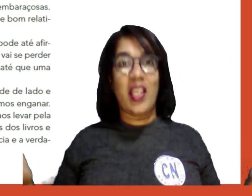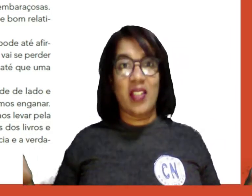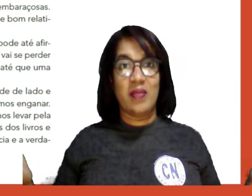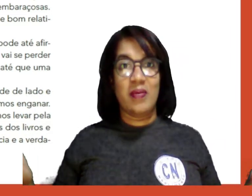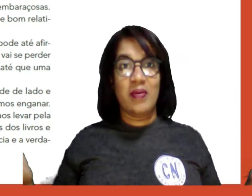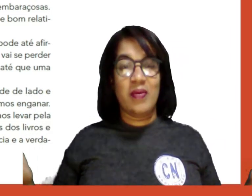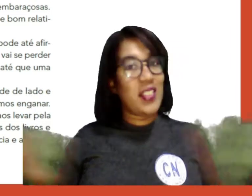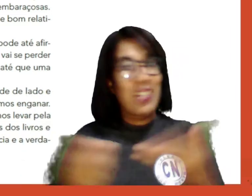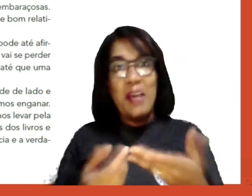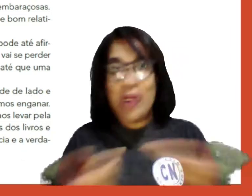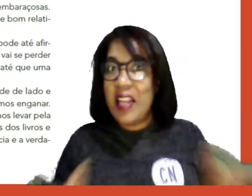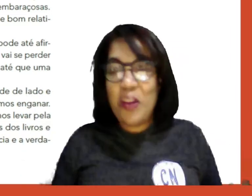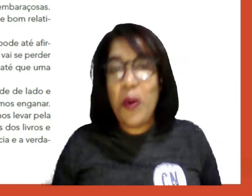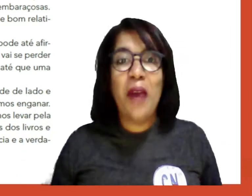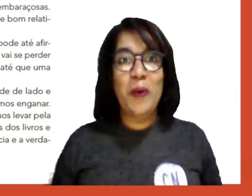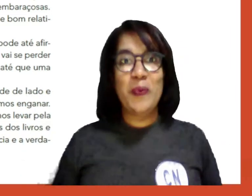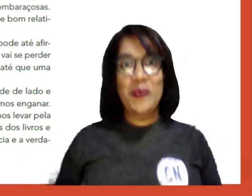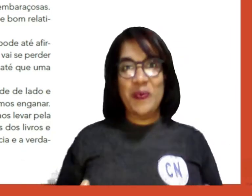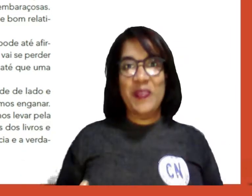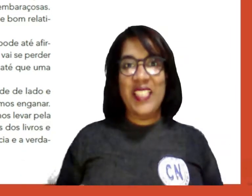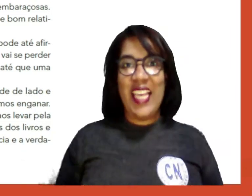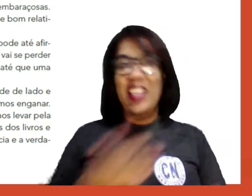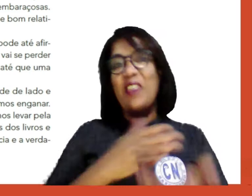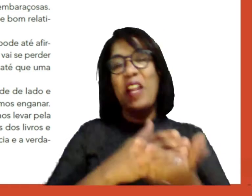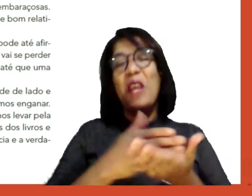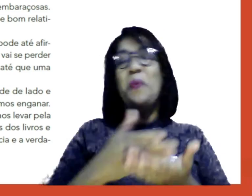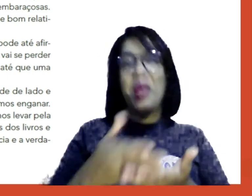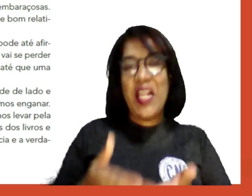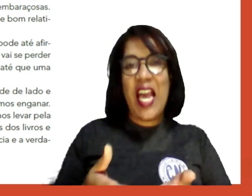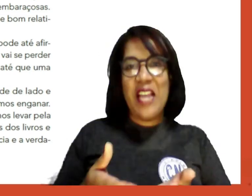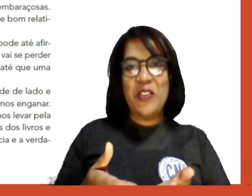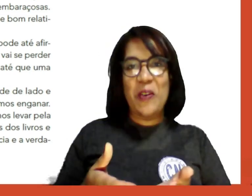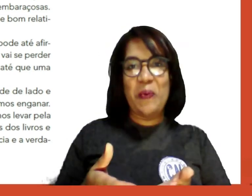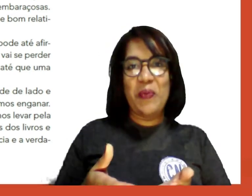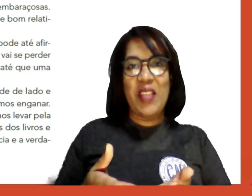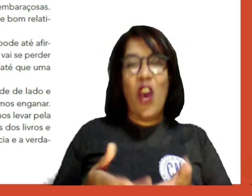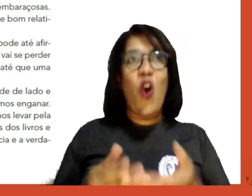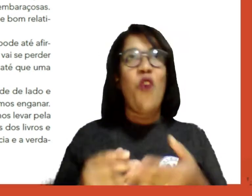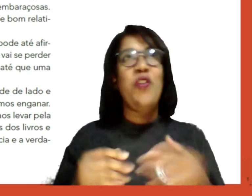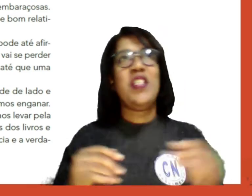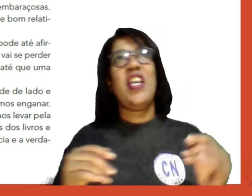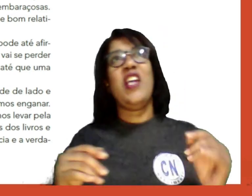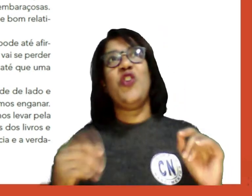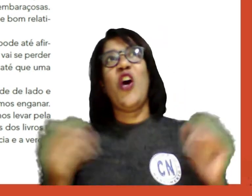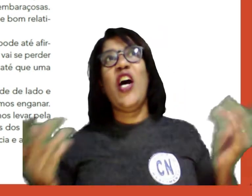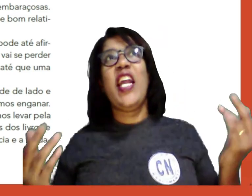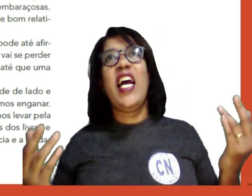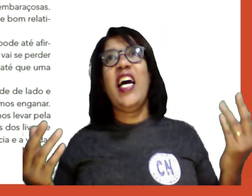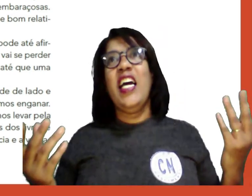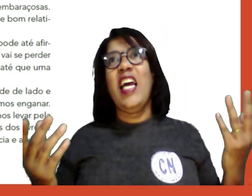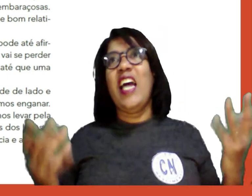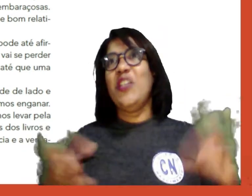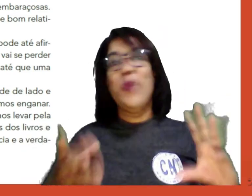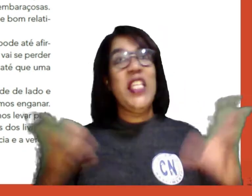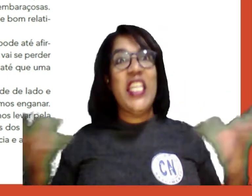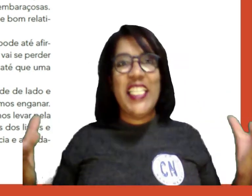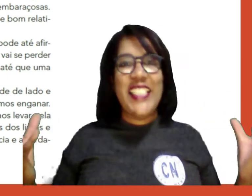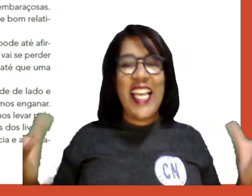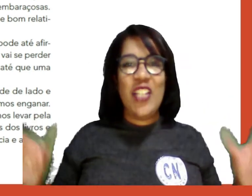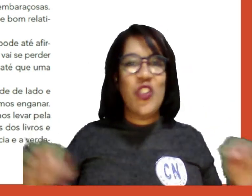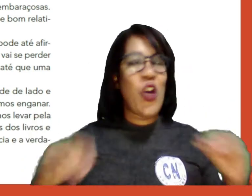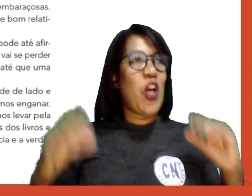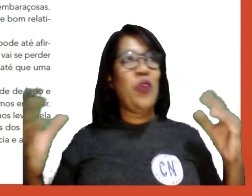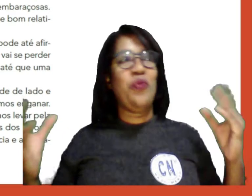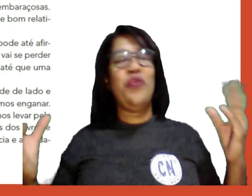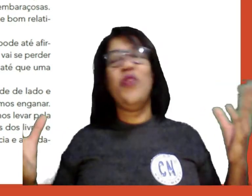mocinho morre. Você sabe que ele não morreu, que aquilo ali é um personagem. Ou você chora, as